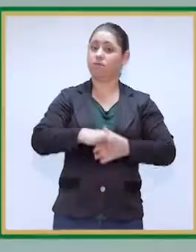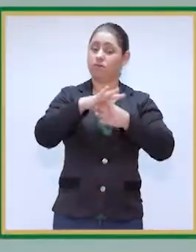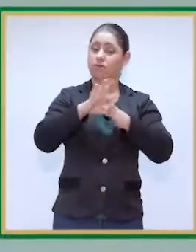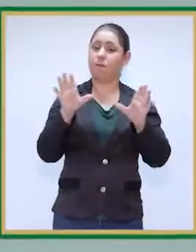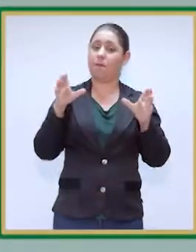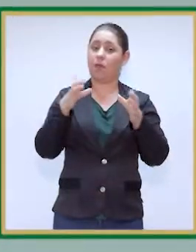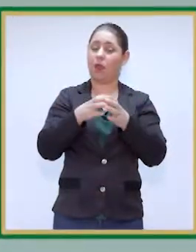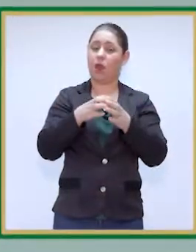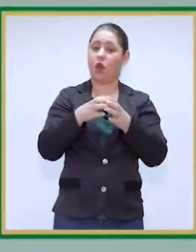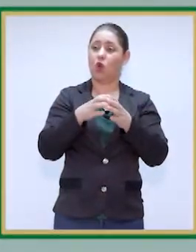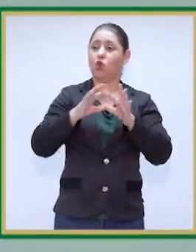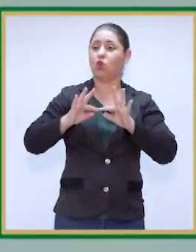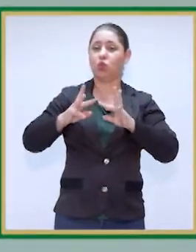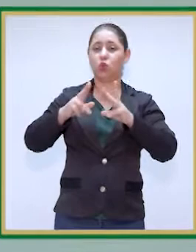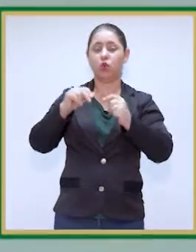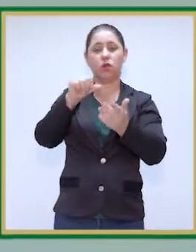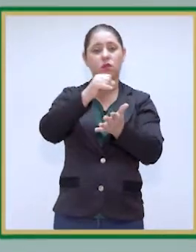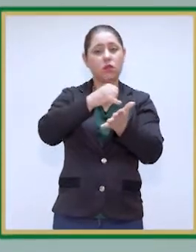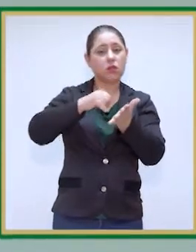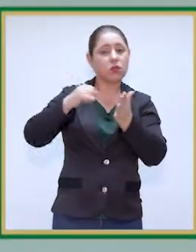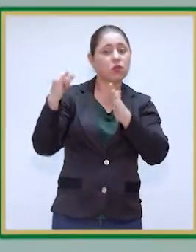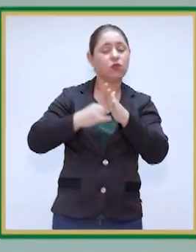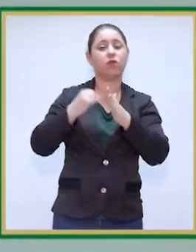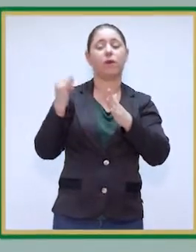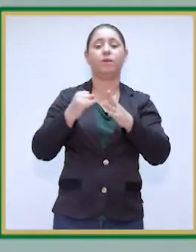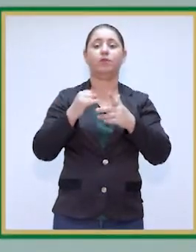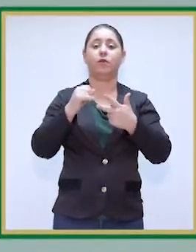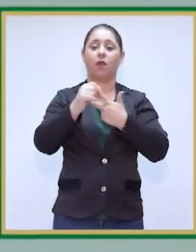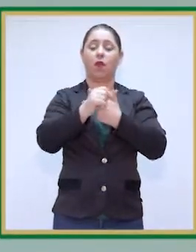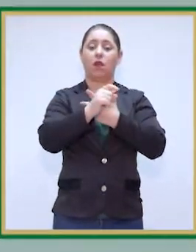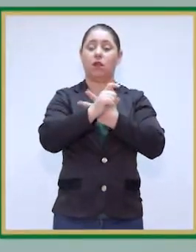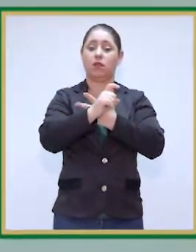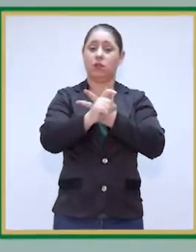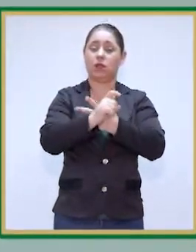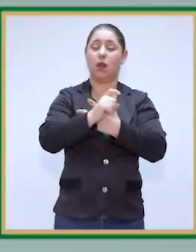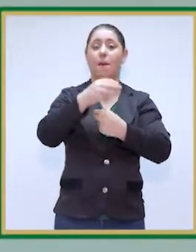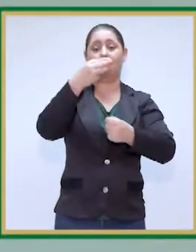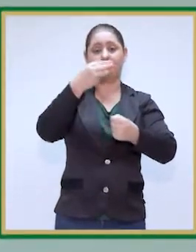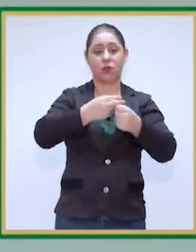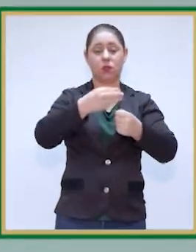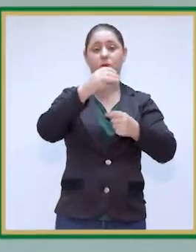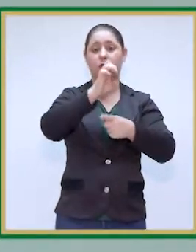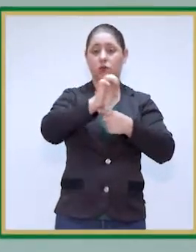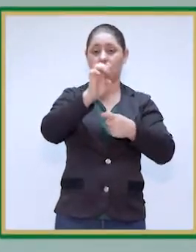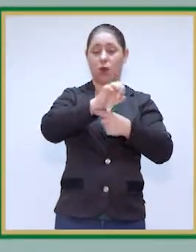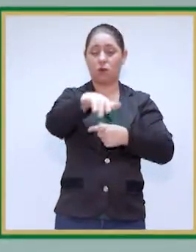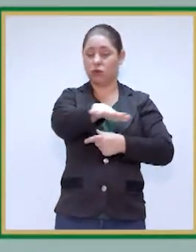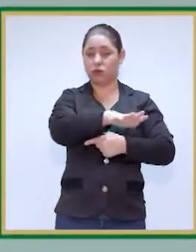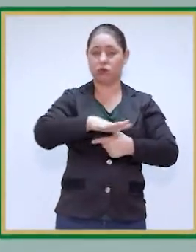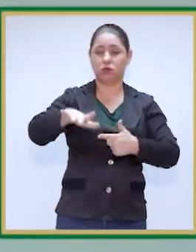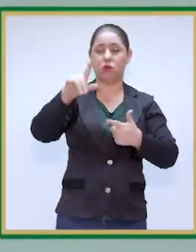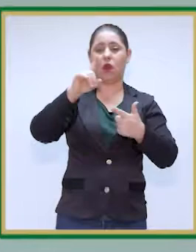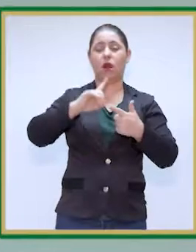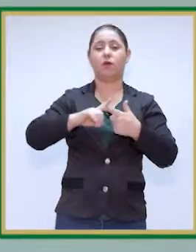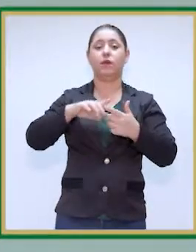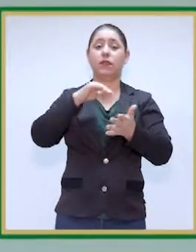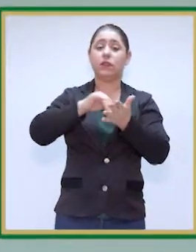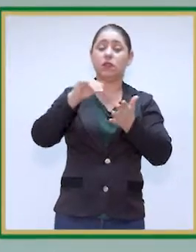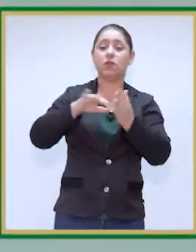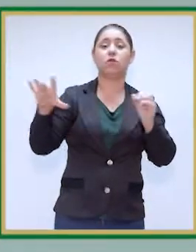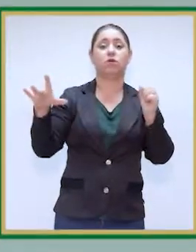né? Que são todas as instituições envolvidas, Poder Executivo Estadual e Municipal em todas as áreas, Secretaria